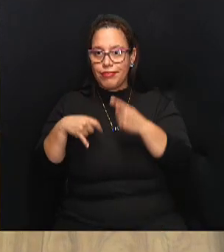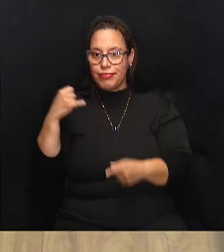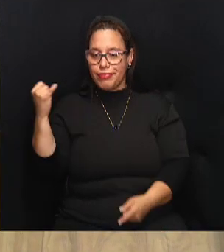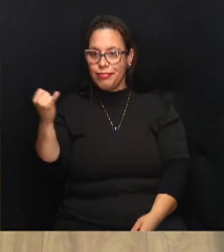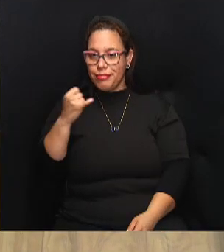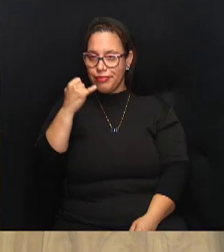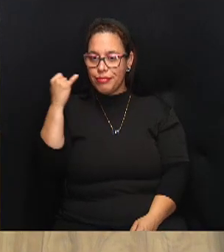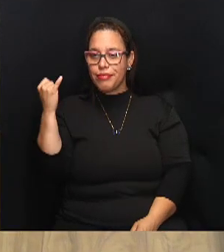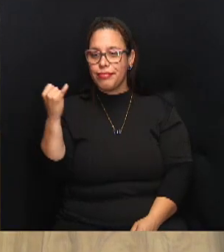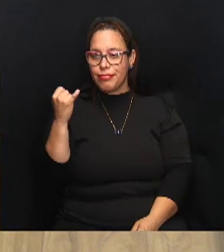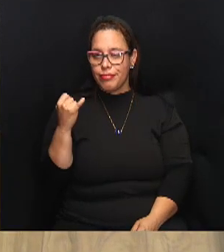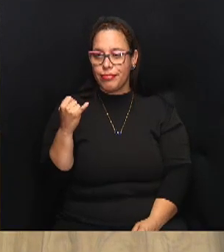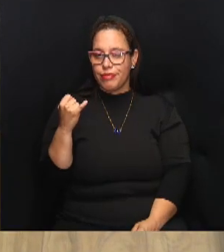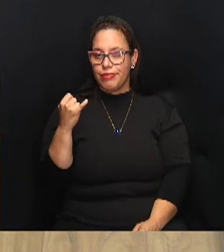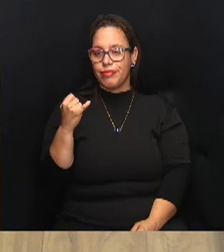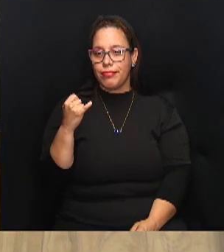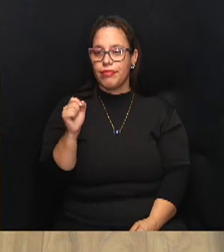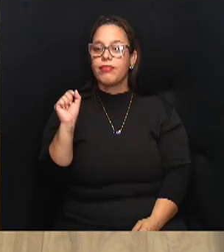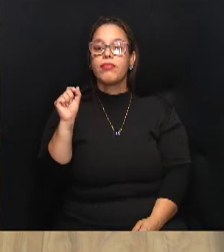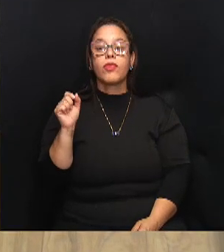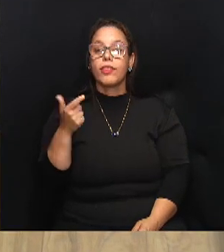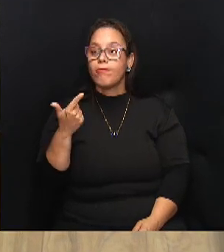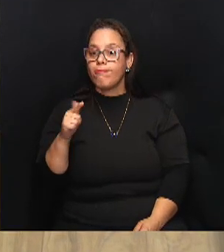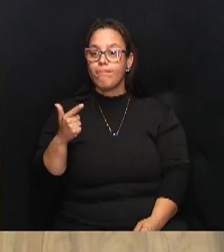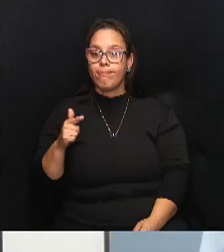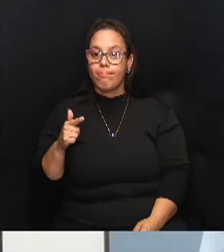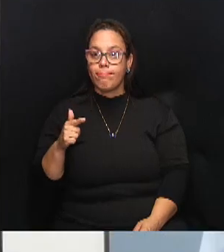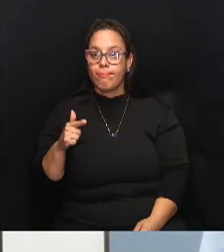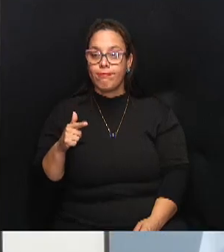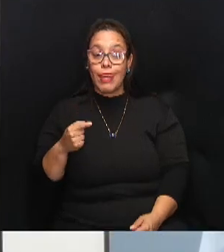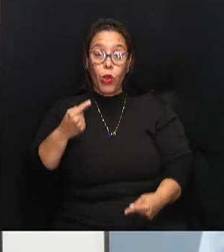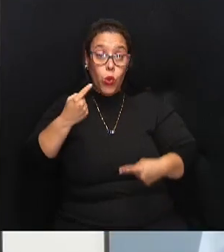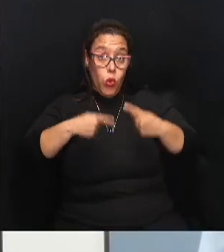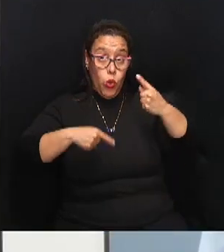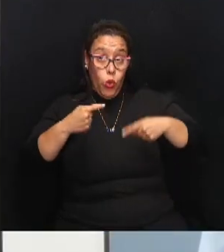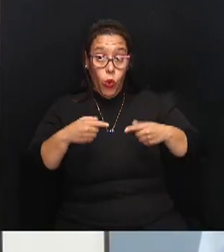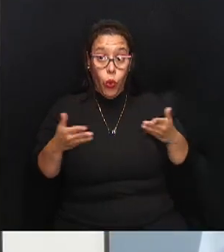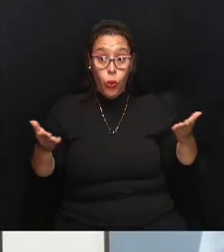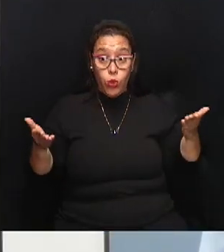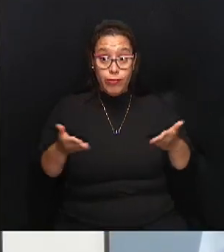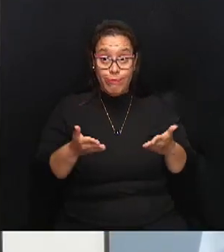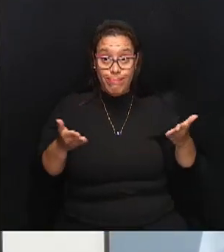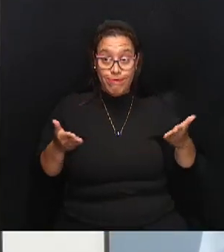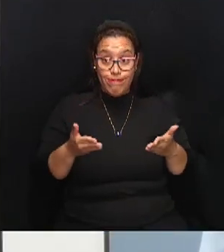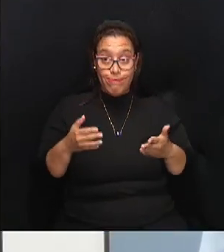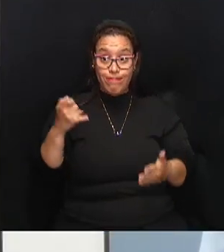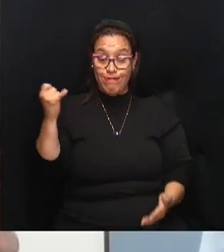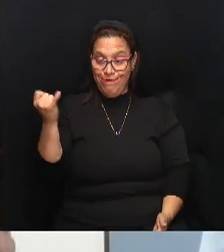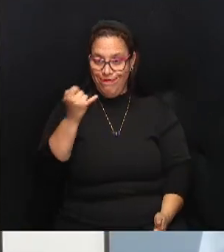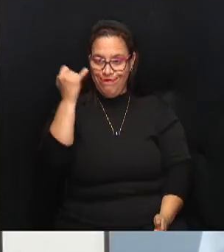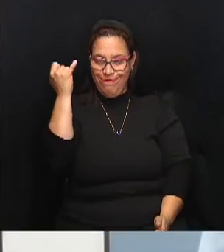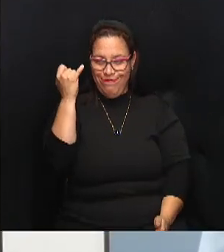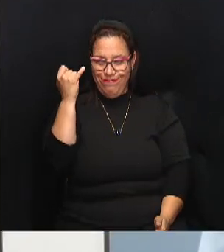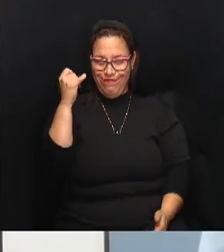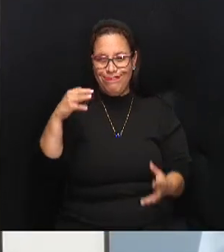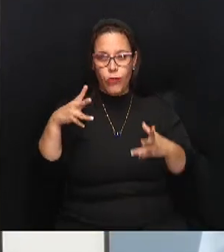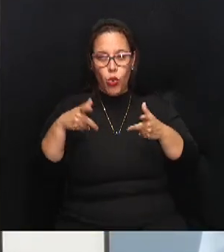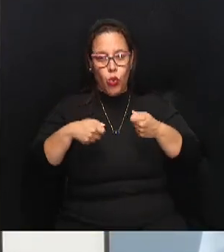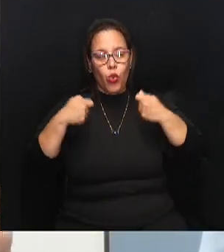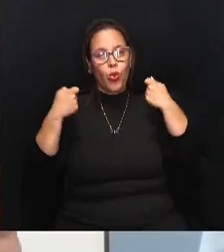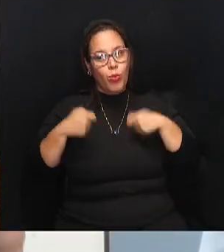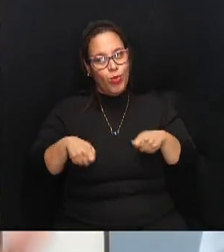tá? O que a gente não está mais, eu acho, discutindo hoje é a importância. Você vê que tudo precisa,